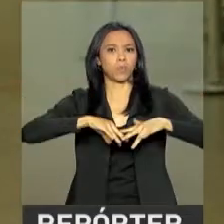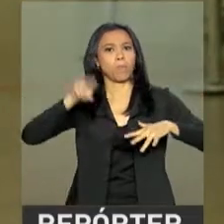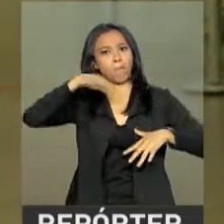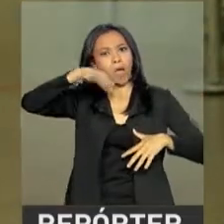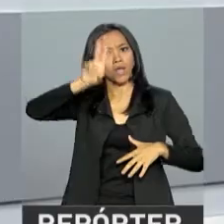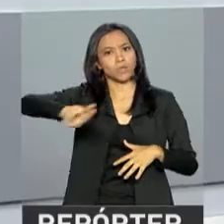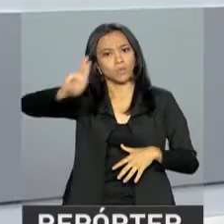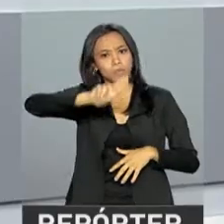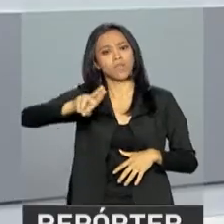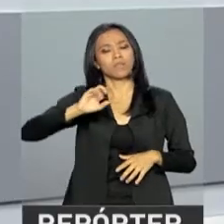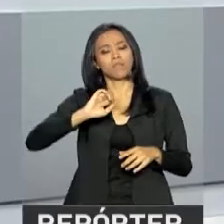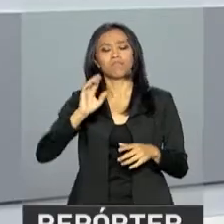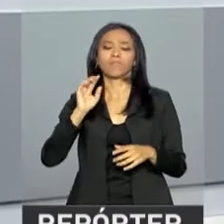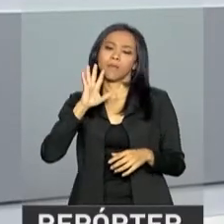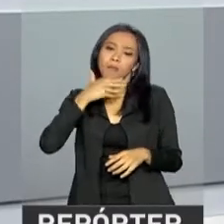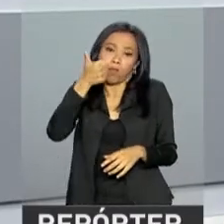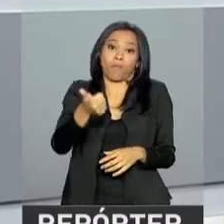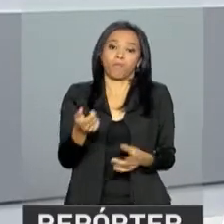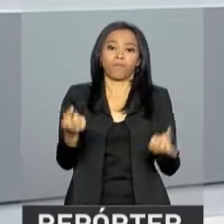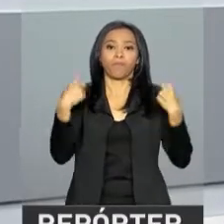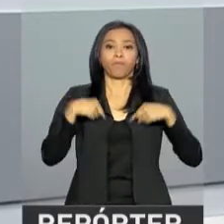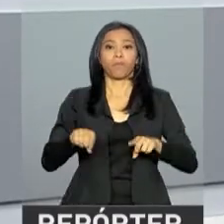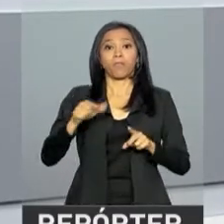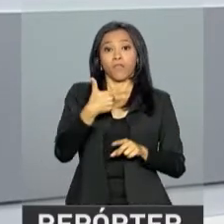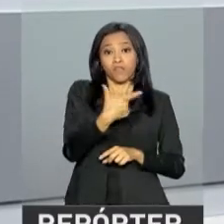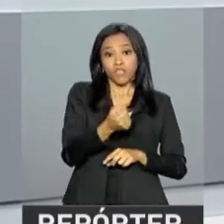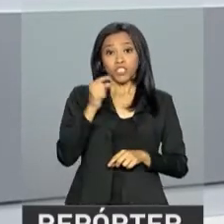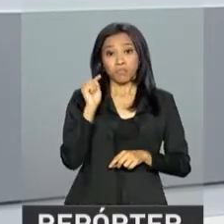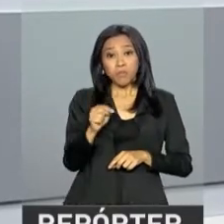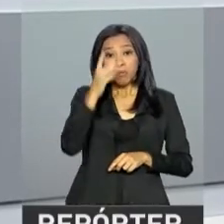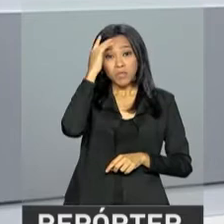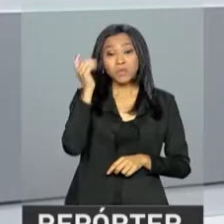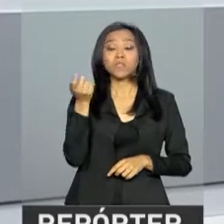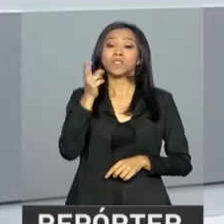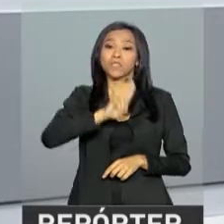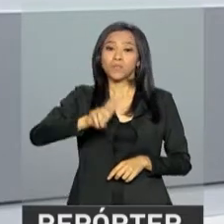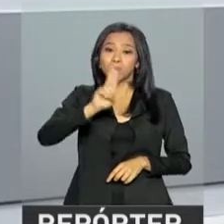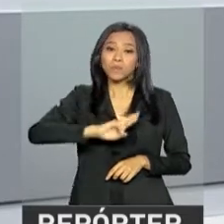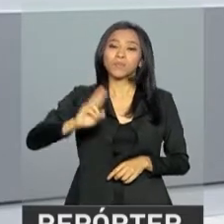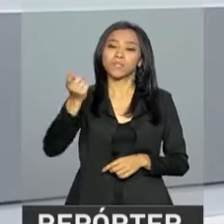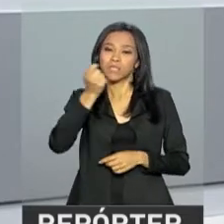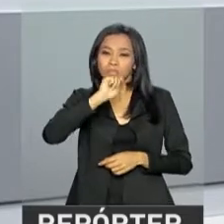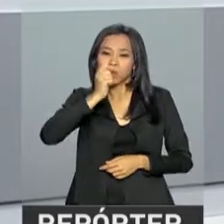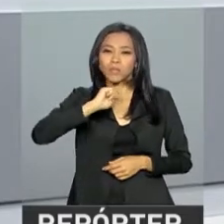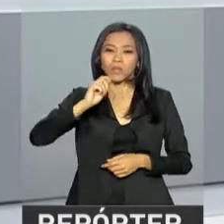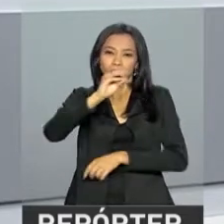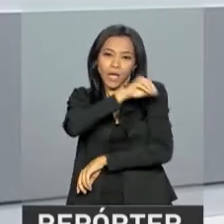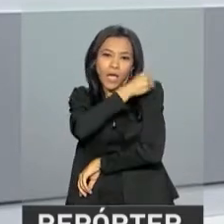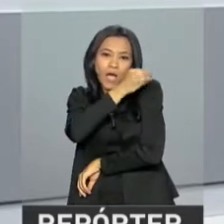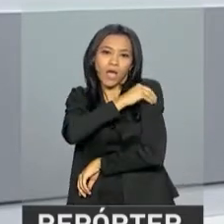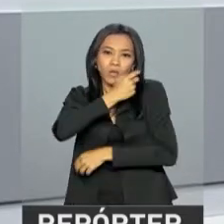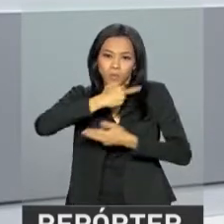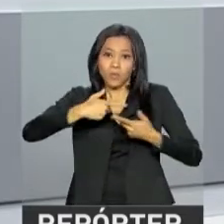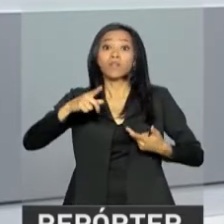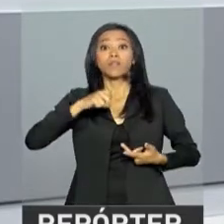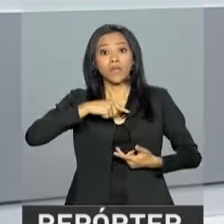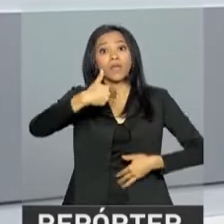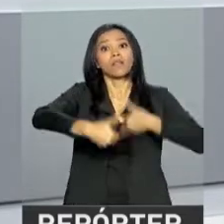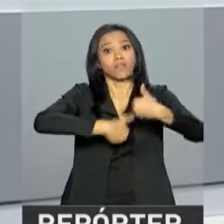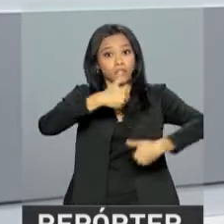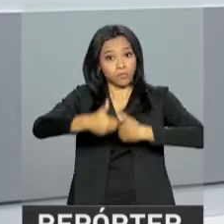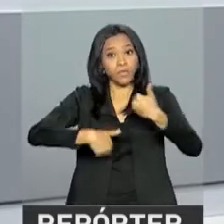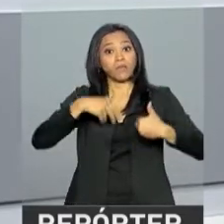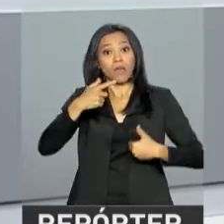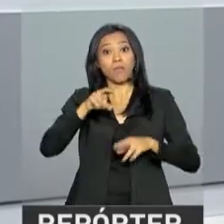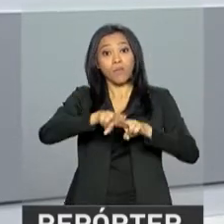melhor cerca de 20 mil dependentes químicos poderão receber tratamento gratuito a possibilidade vem com o edital